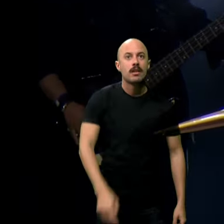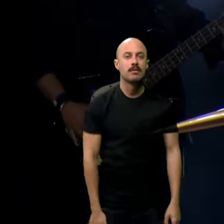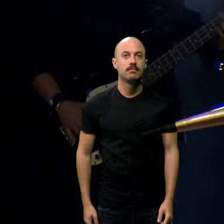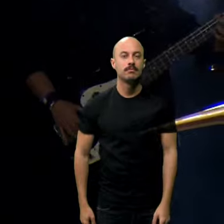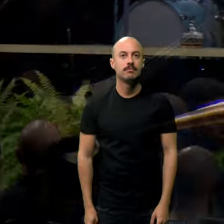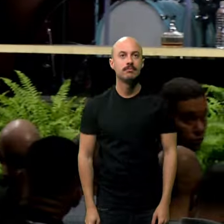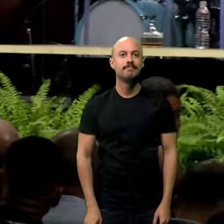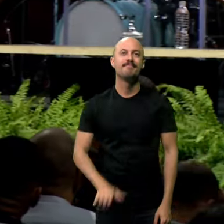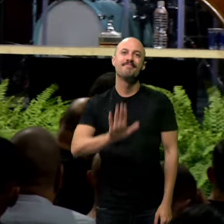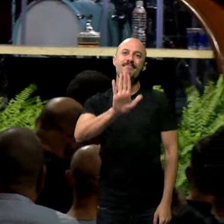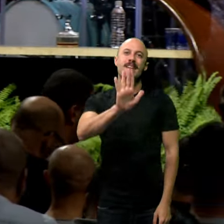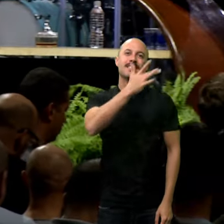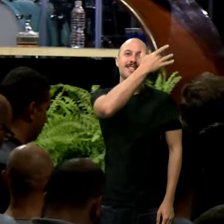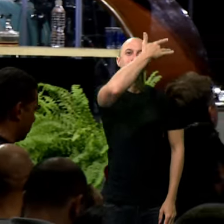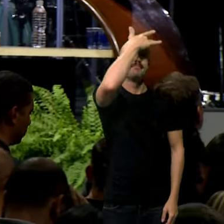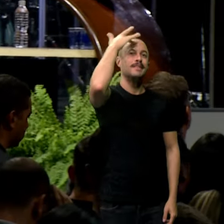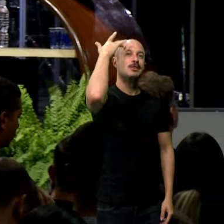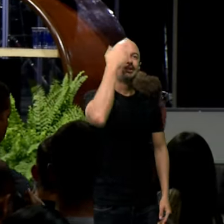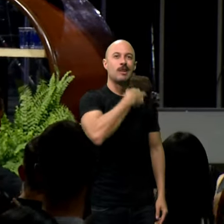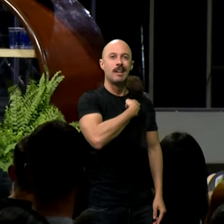Só que o religioso vai me questionar.